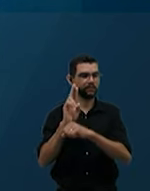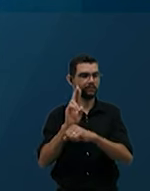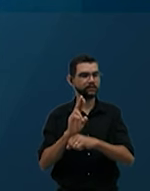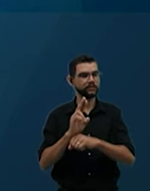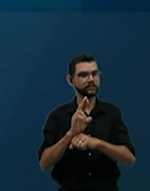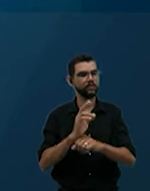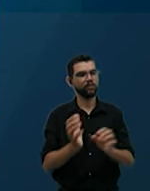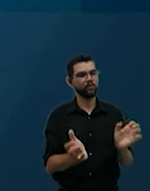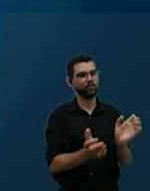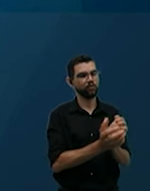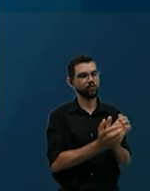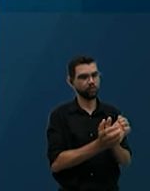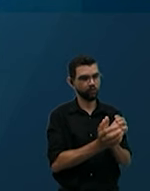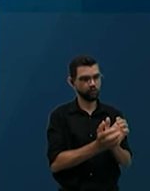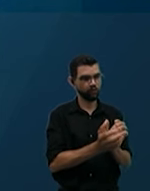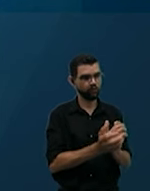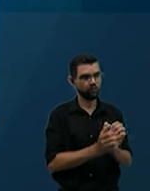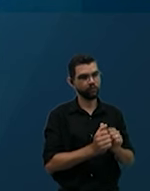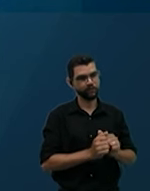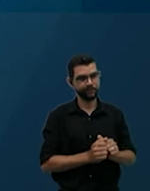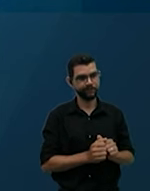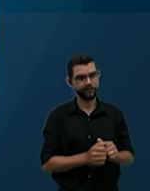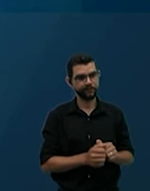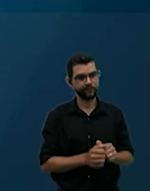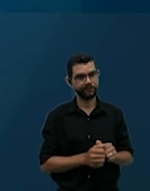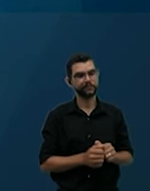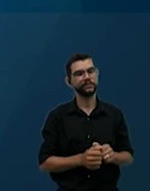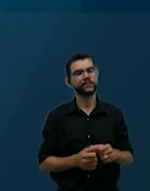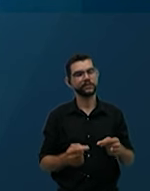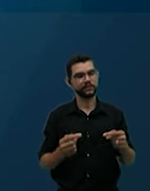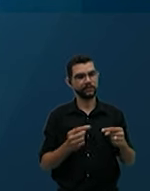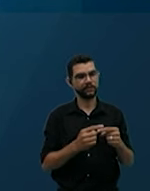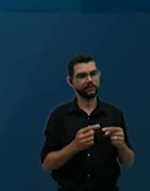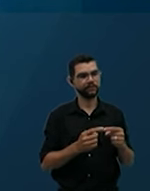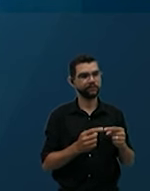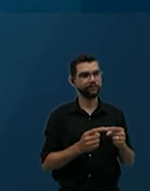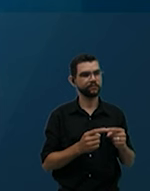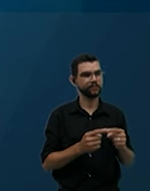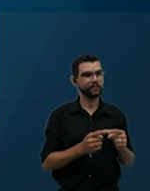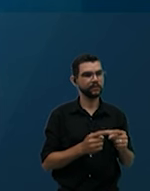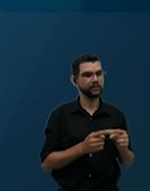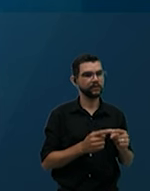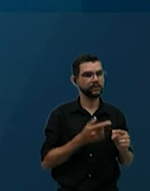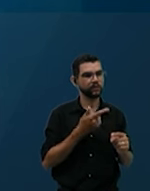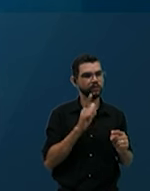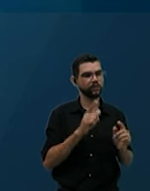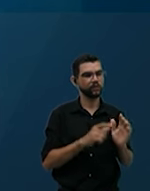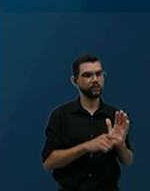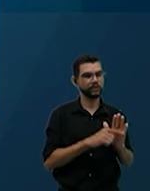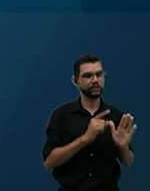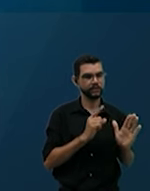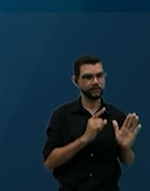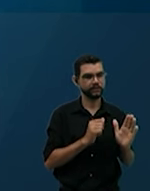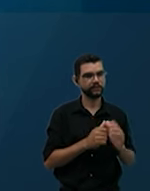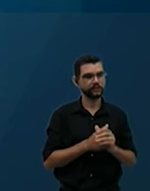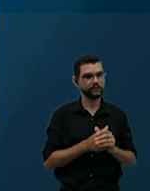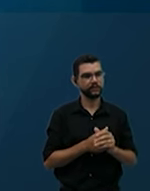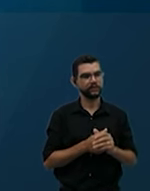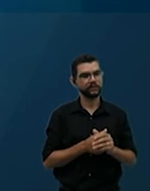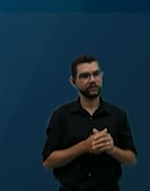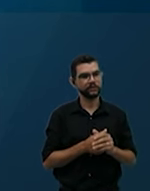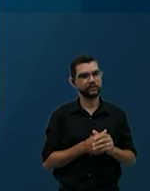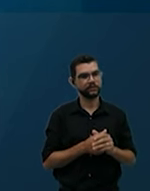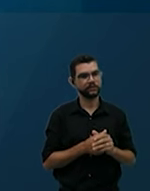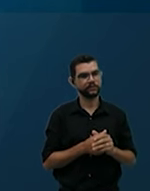resguardada no tema de repercussão geral 823, Supremo Tribunal Federal. Assim, o sindicato não representa apenas